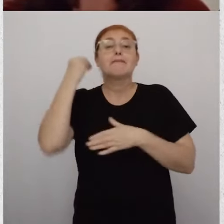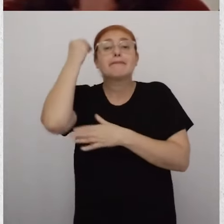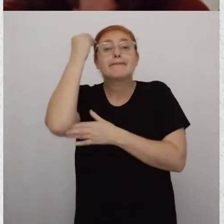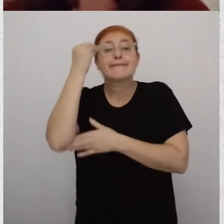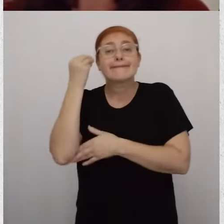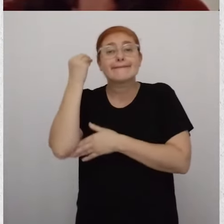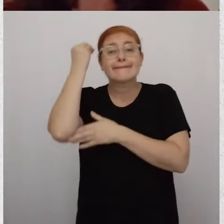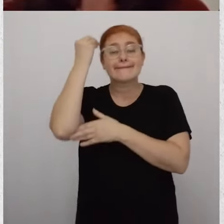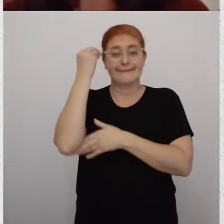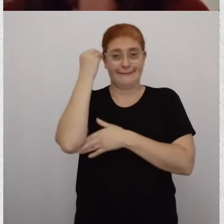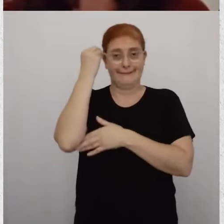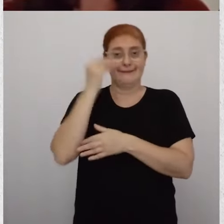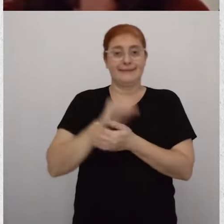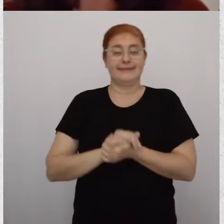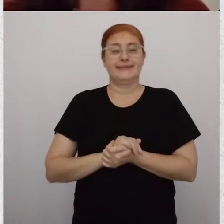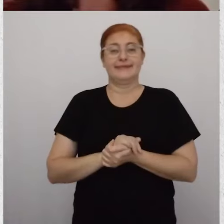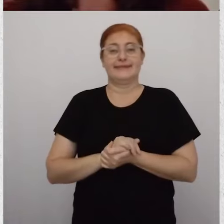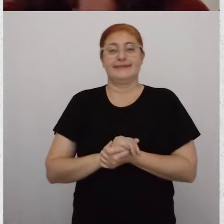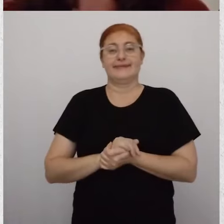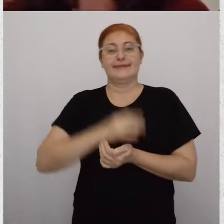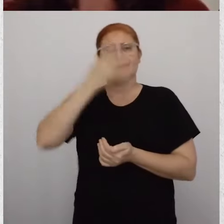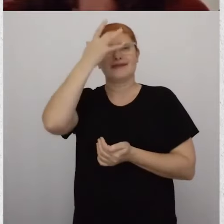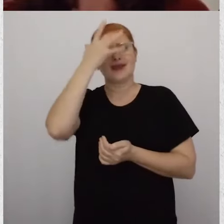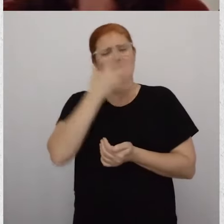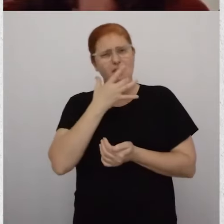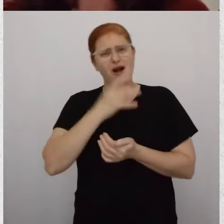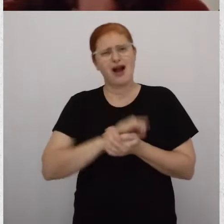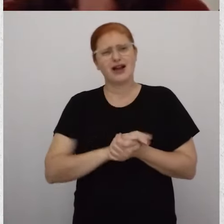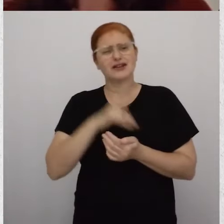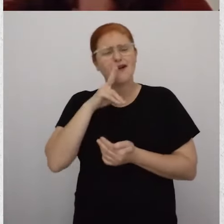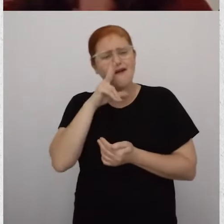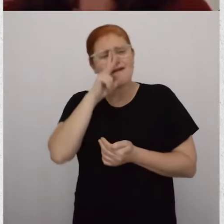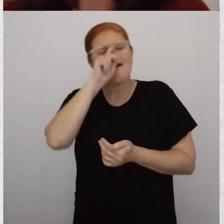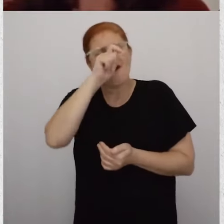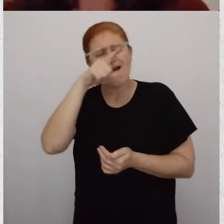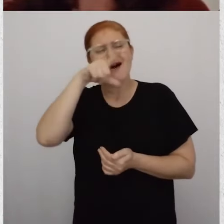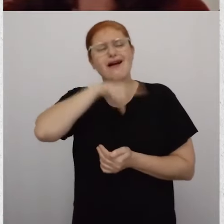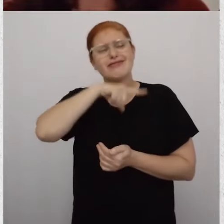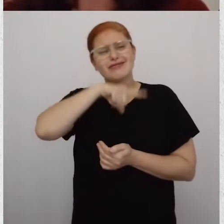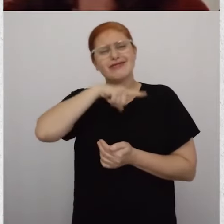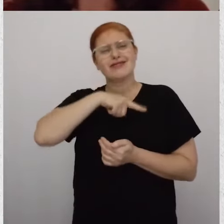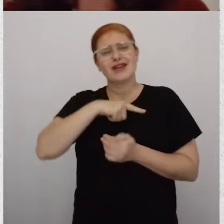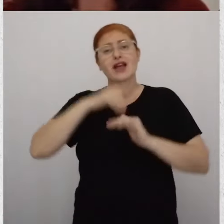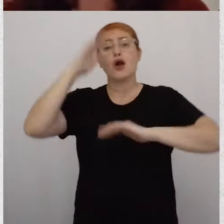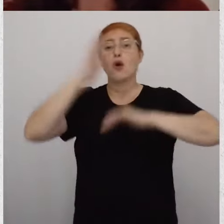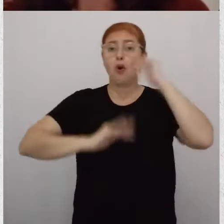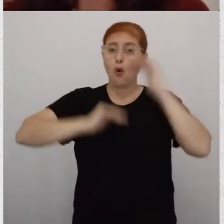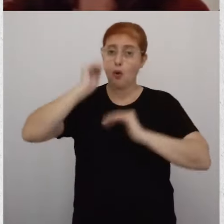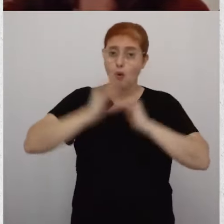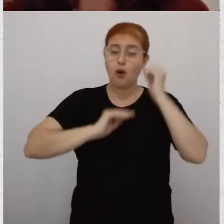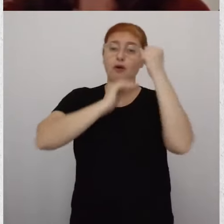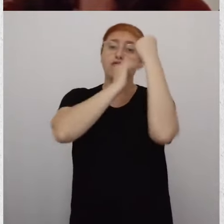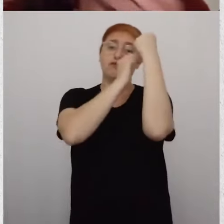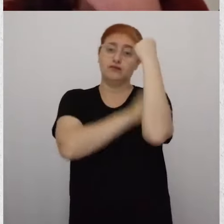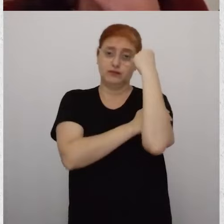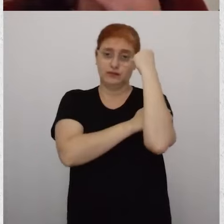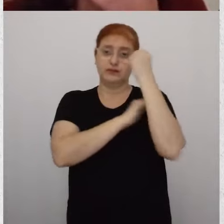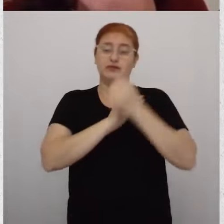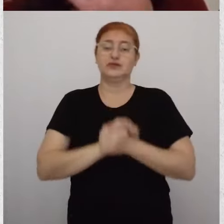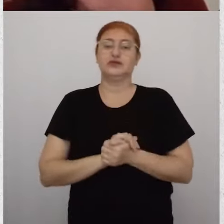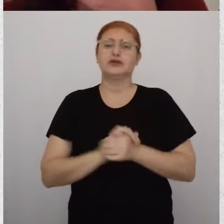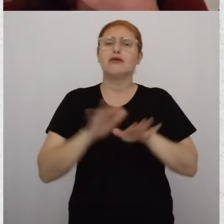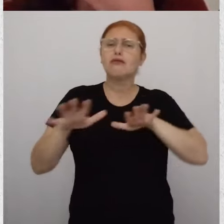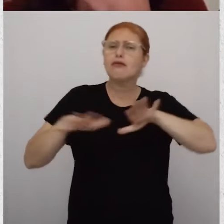experiência, né? Que eu acho que a força que ela tem para a construção do feminismo